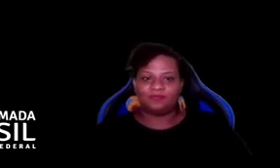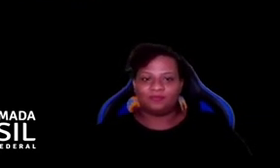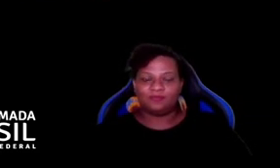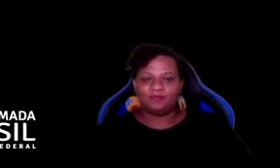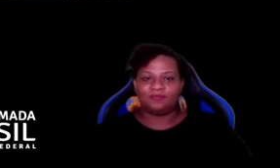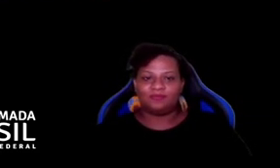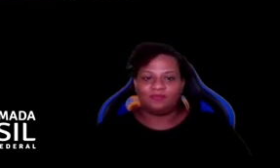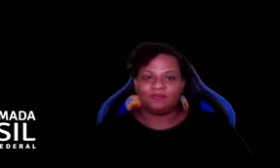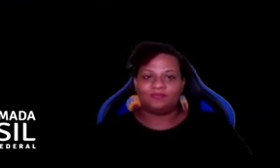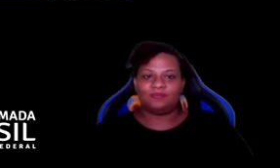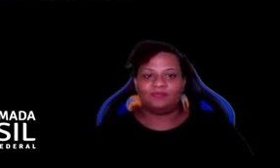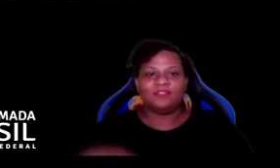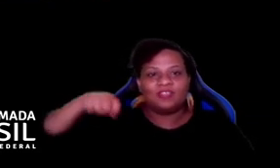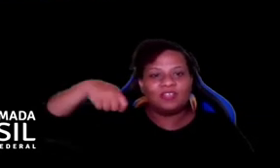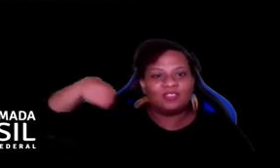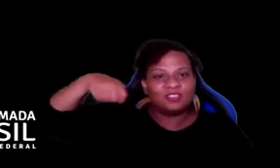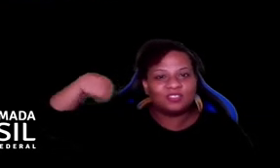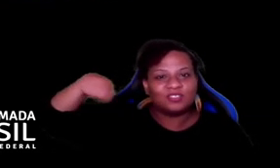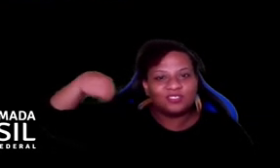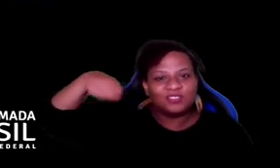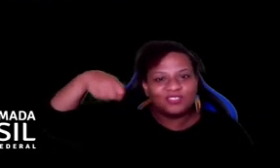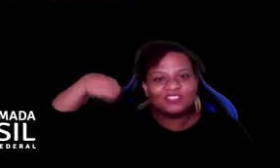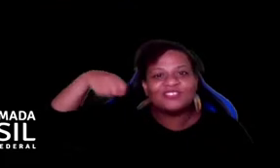Esse aqui é um chocalho de seringa,